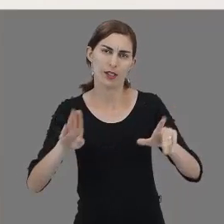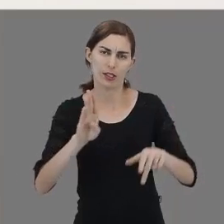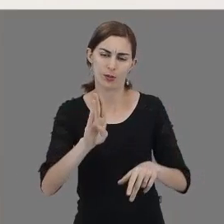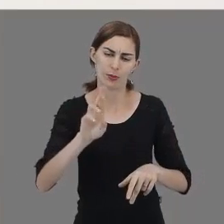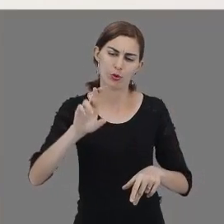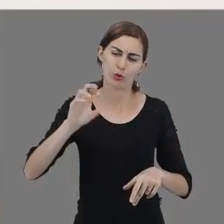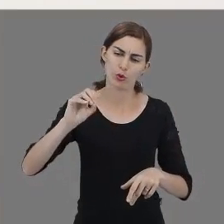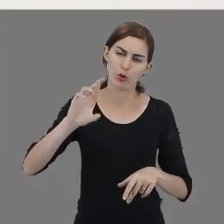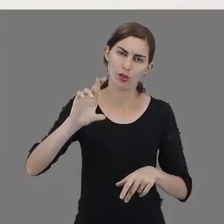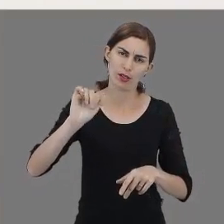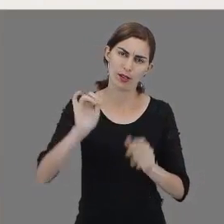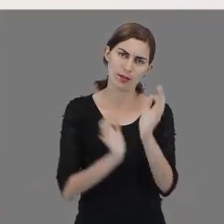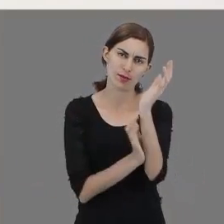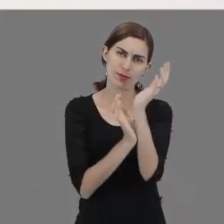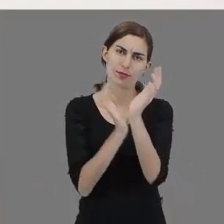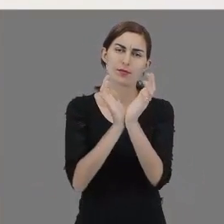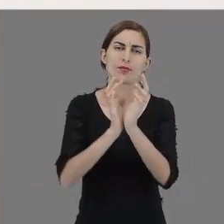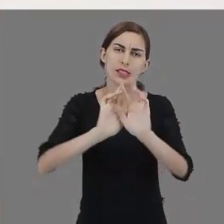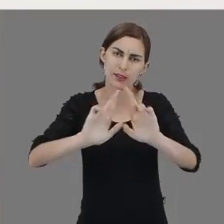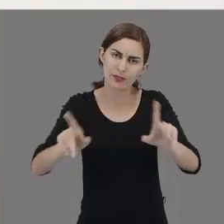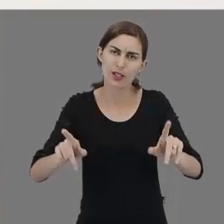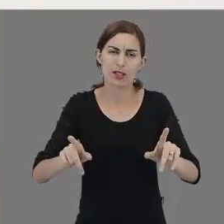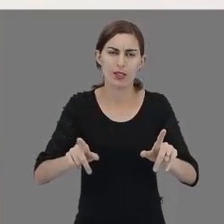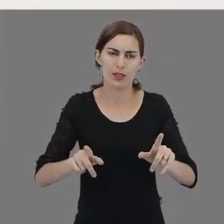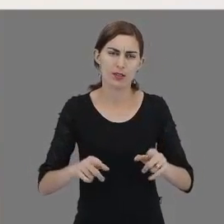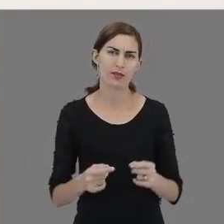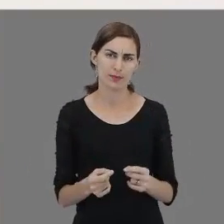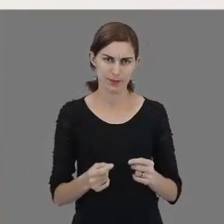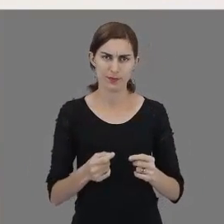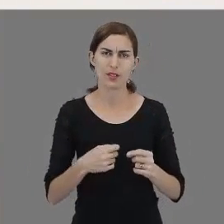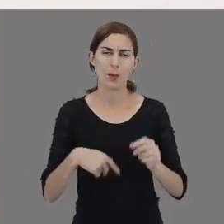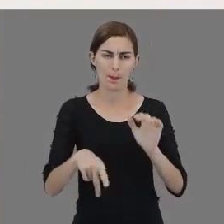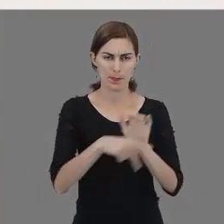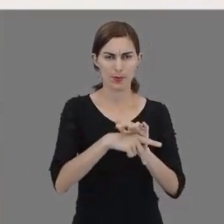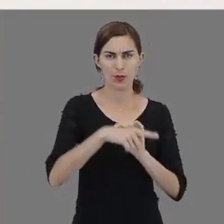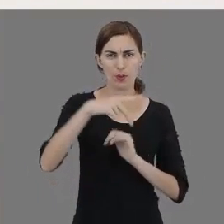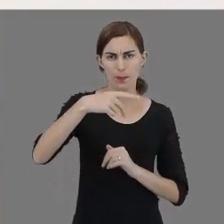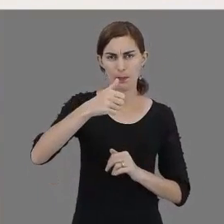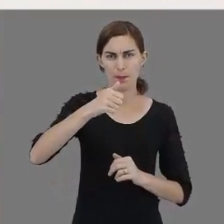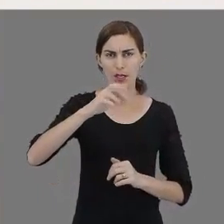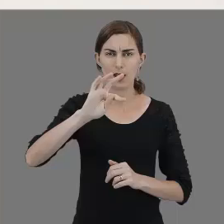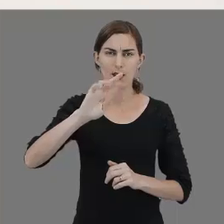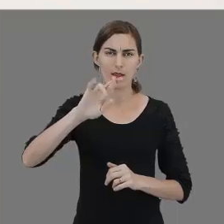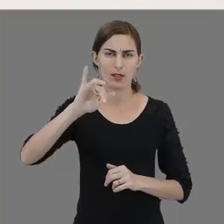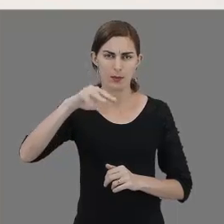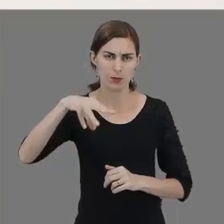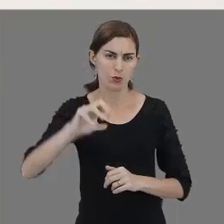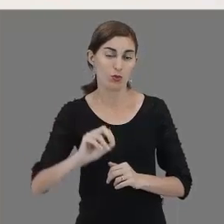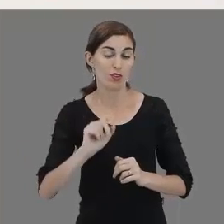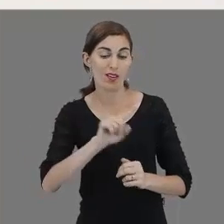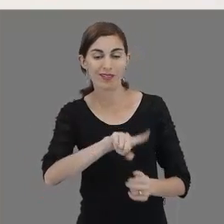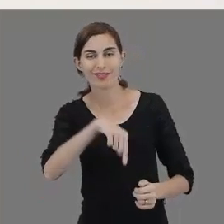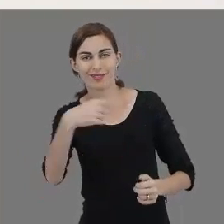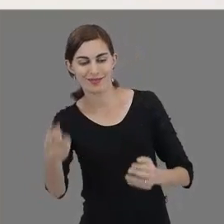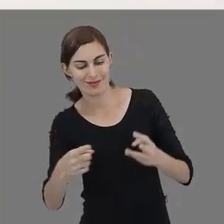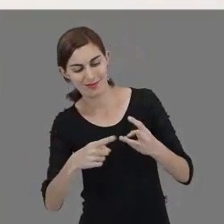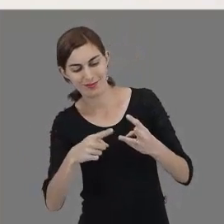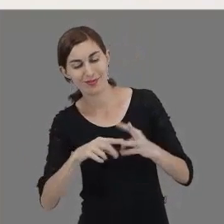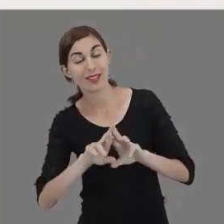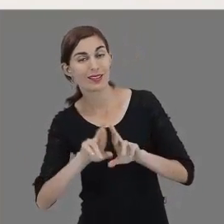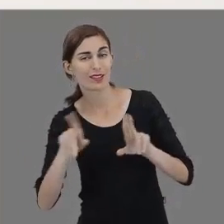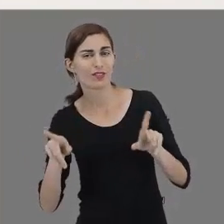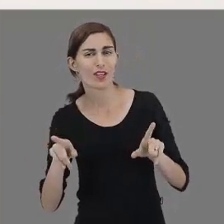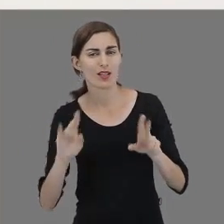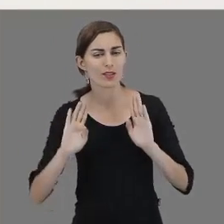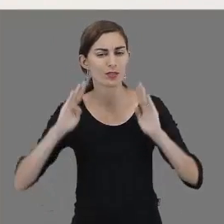diferentemente da burocracia que veio combater as más práticas do patrimonialismo. O gerencialismo ele veio alicerçado na burocracia, mas